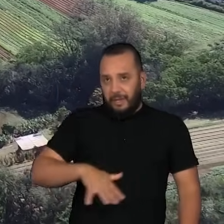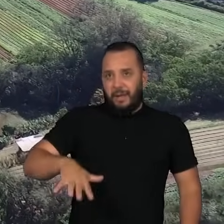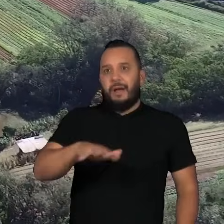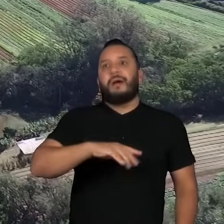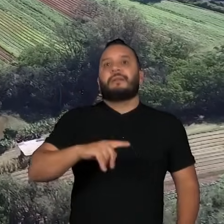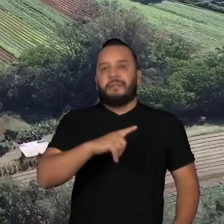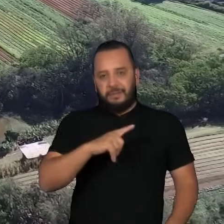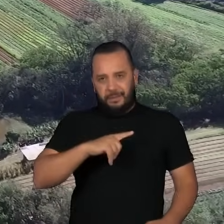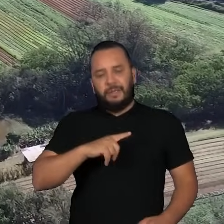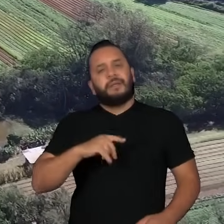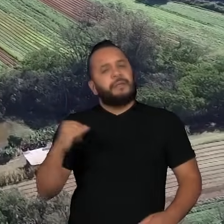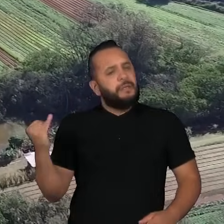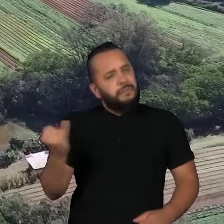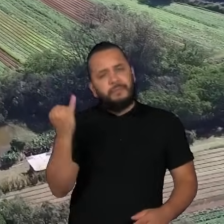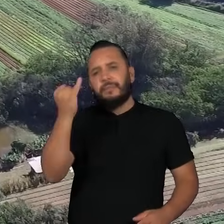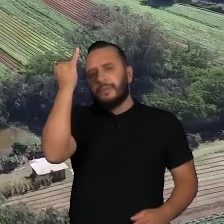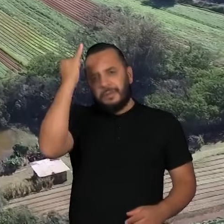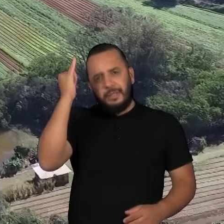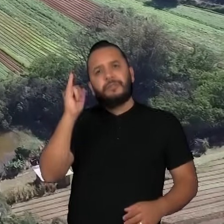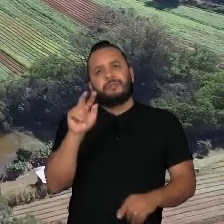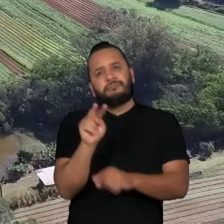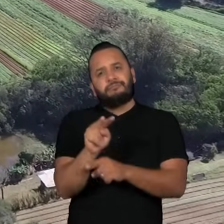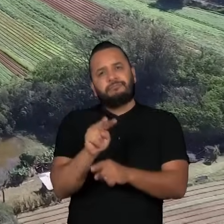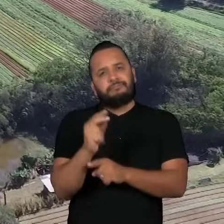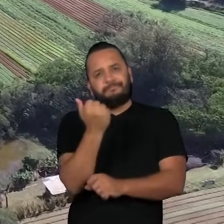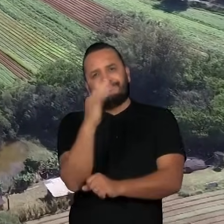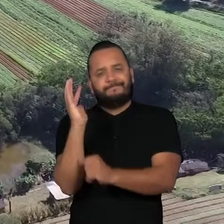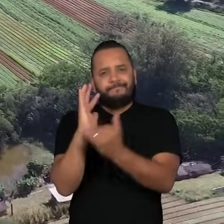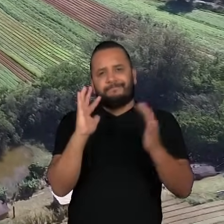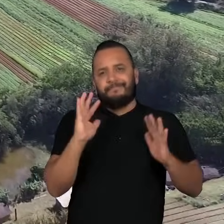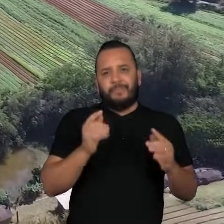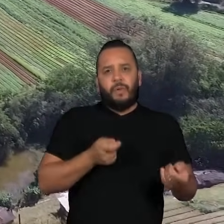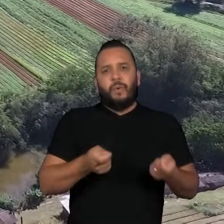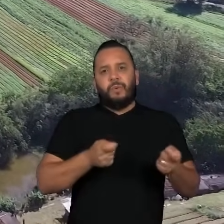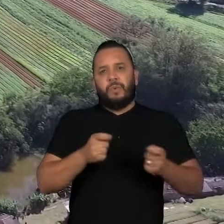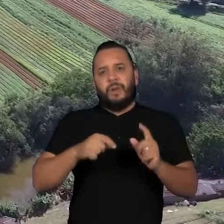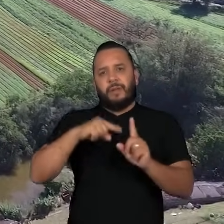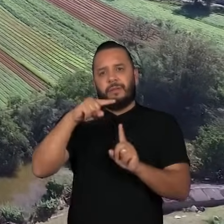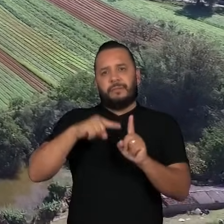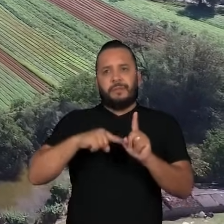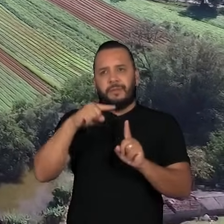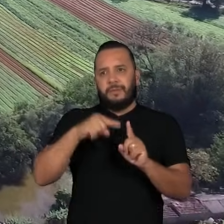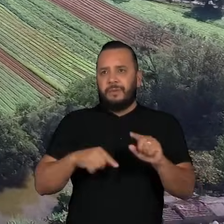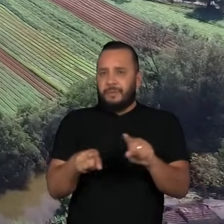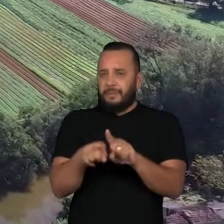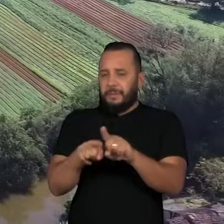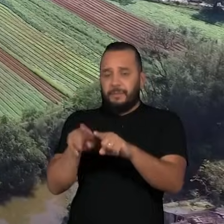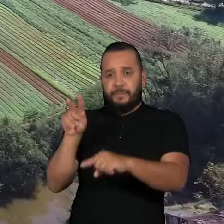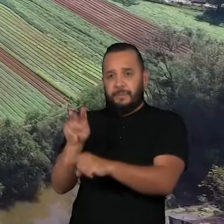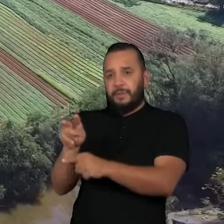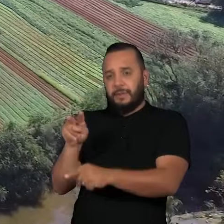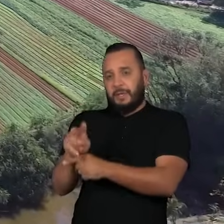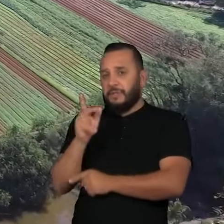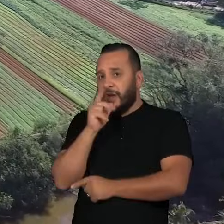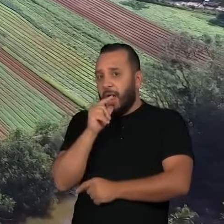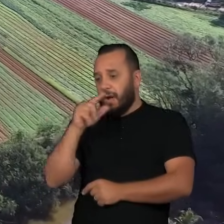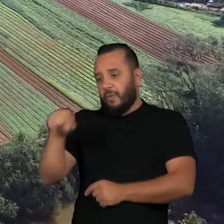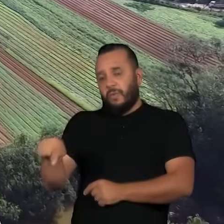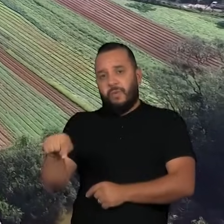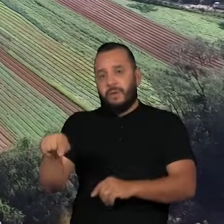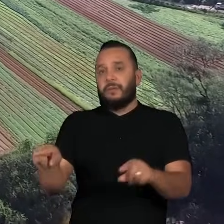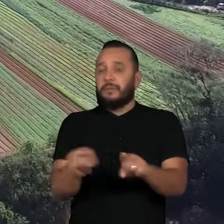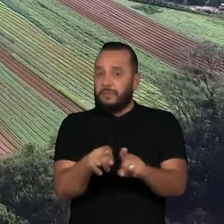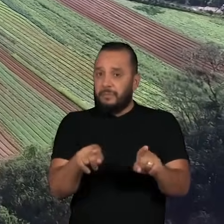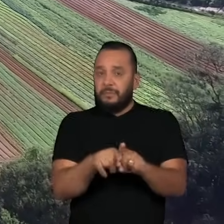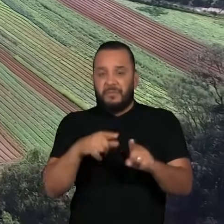serviços ambientais essenciais, ajudam a controlar a temperatura, protegem nascentes produtoras de água,